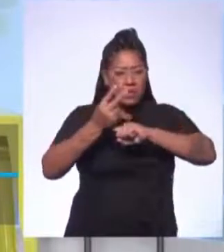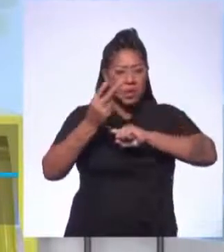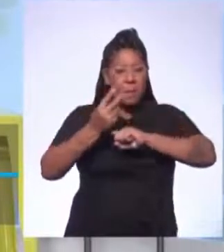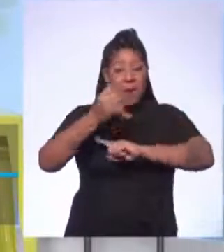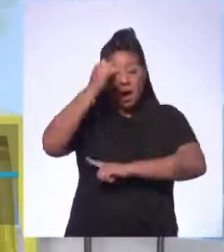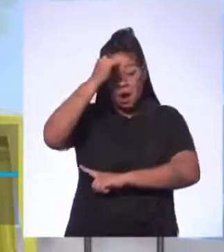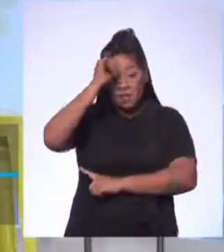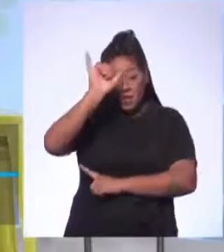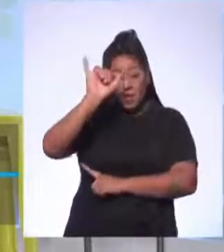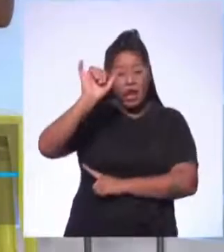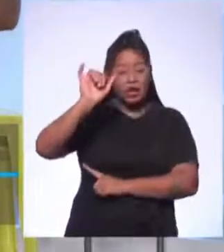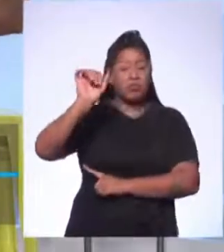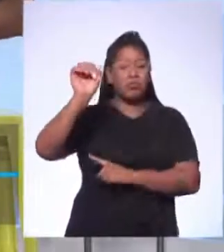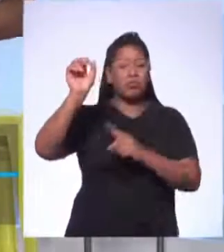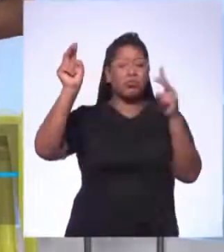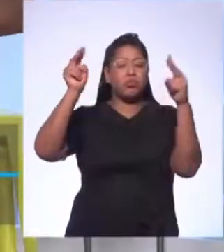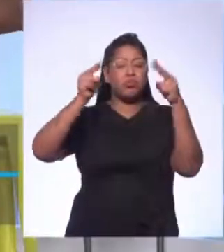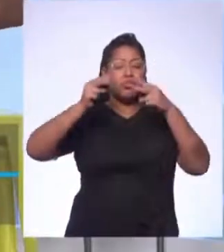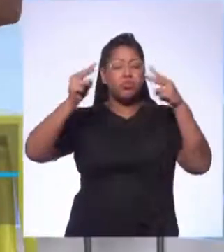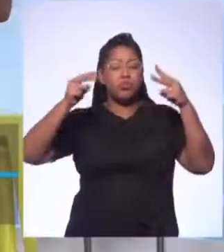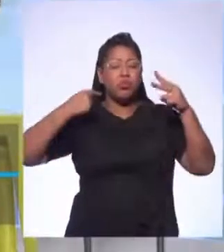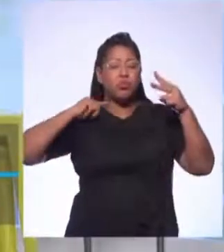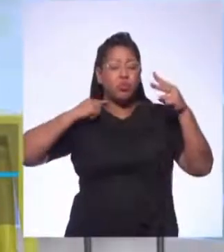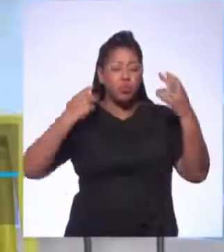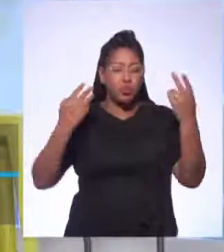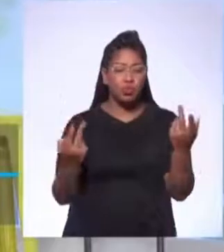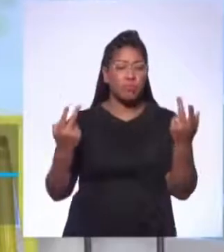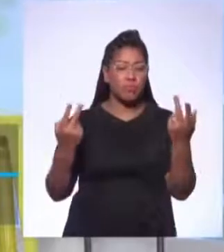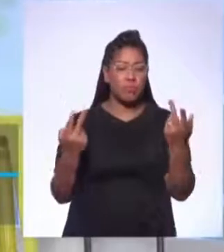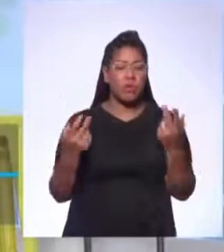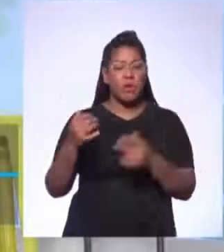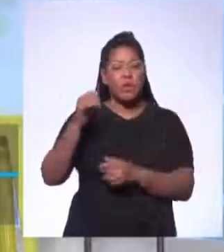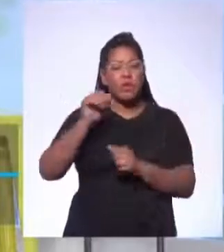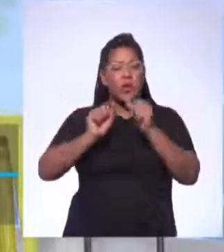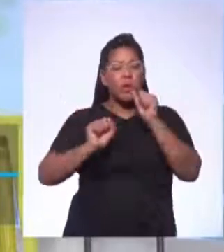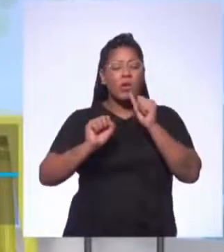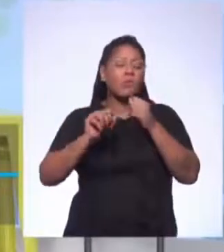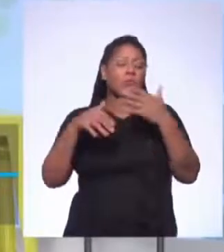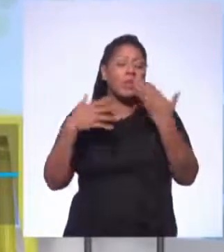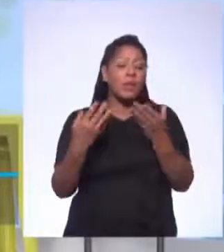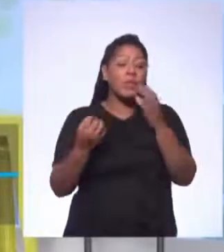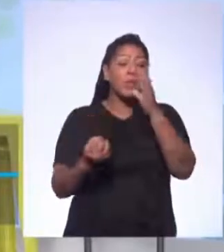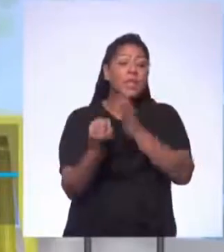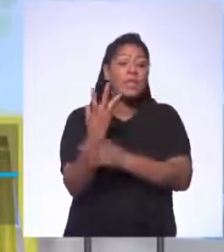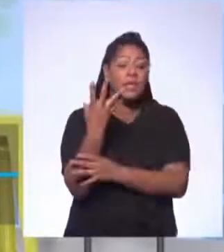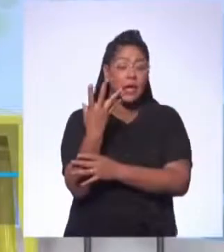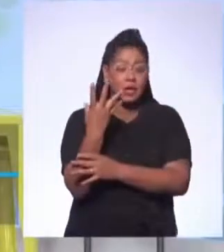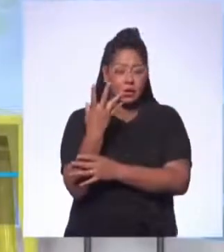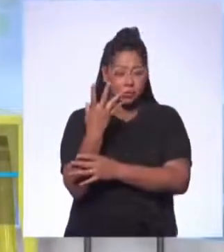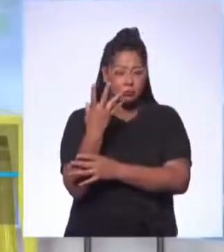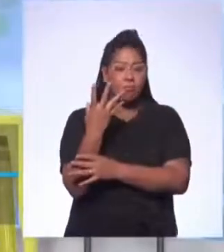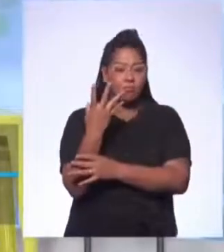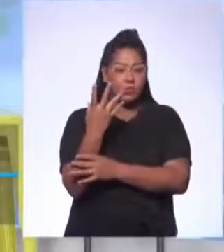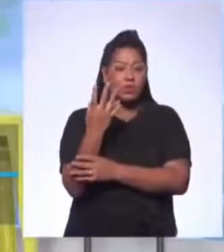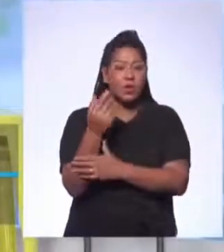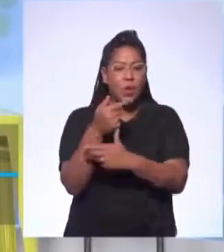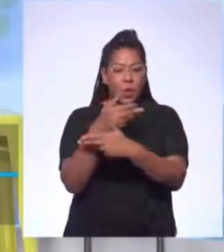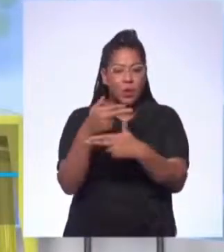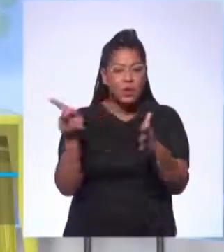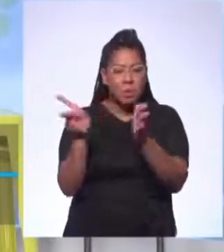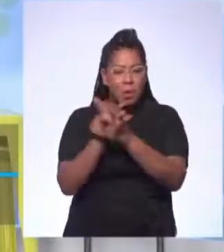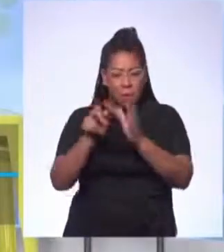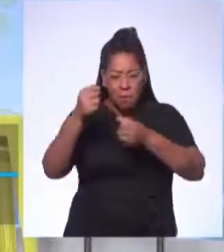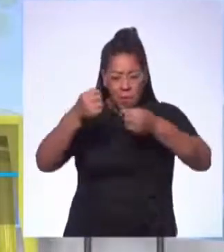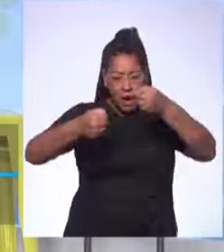produzindo o monóxido de carbono, né, os óxidos de nitrogênio. Portanto, esses catalisadores eles